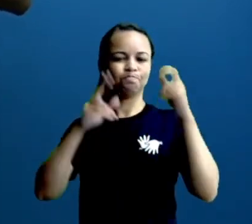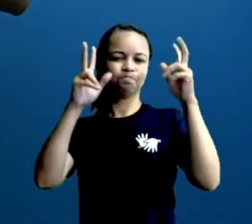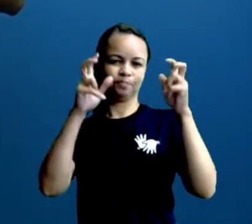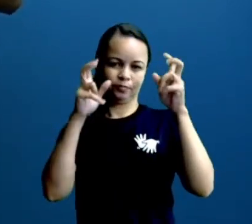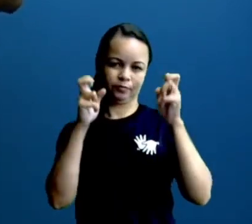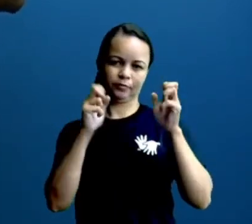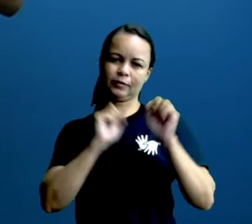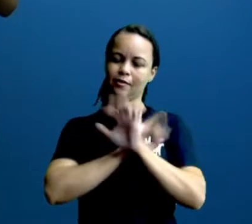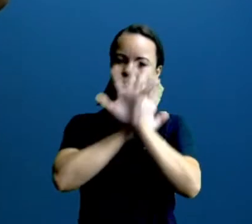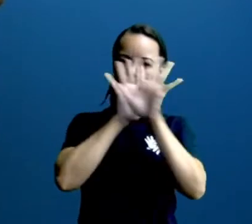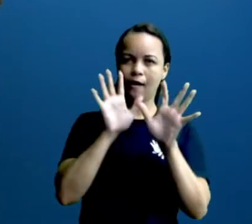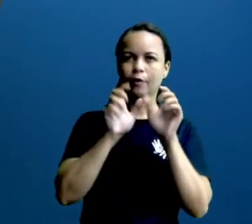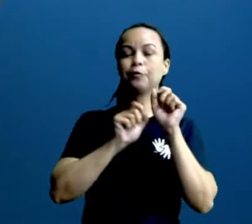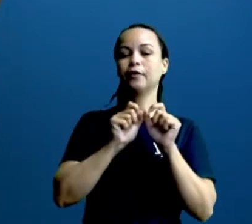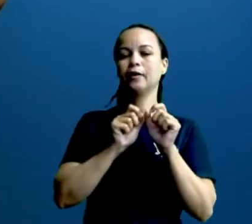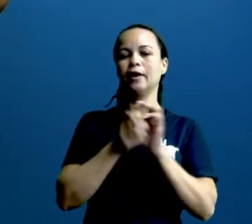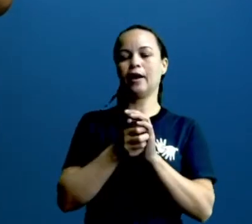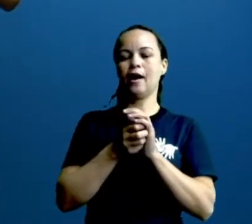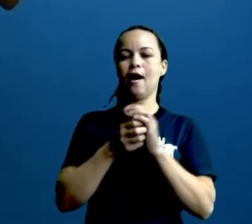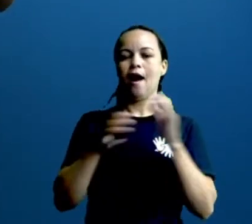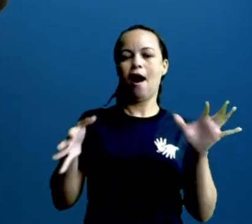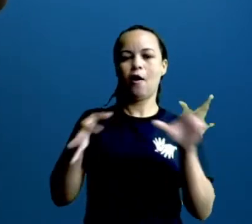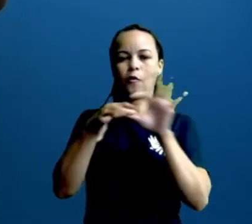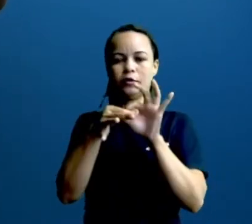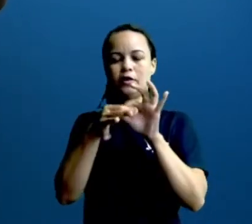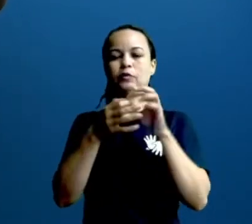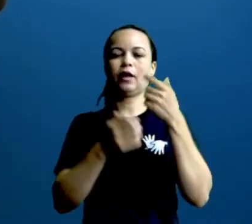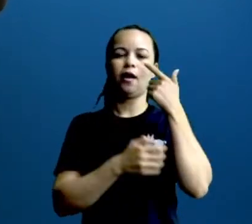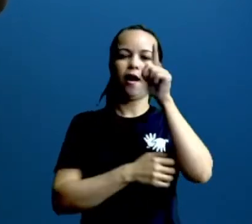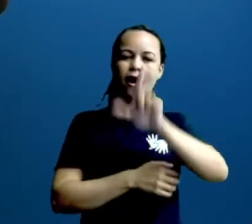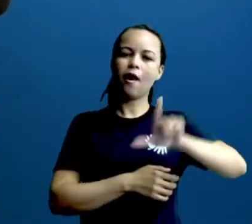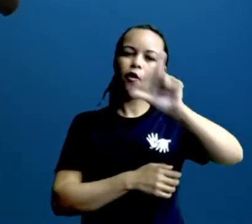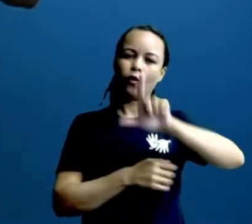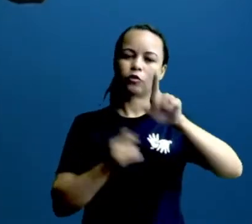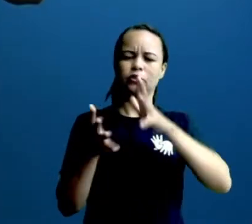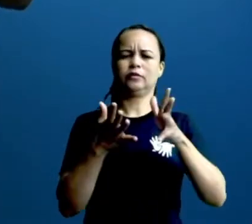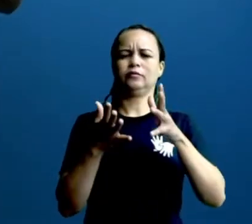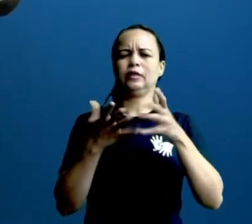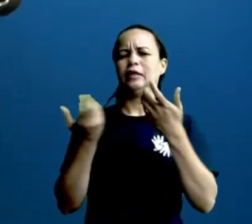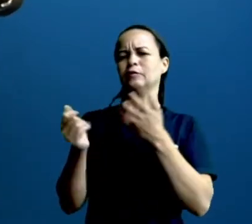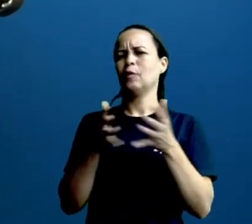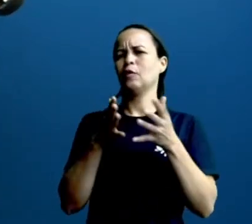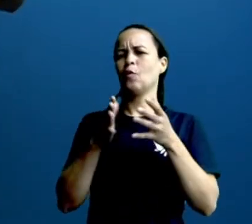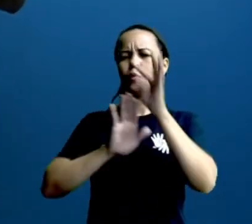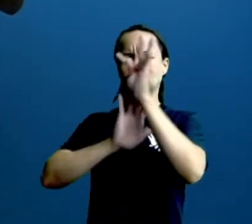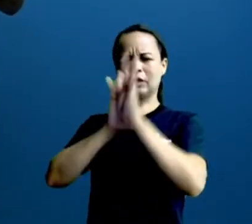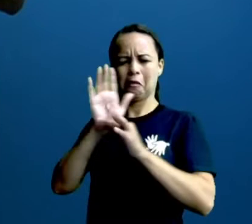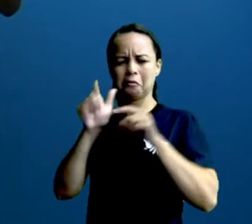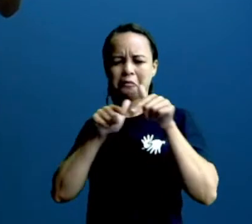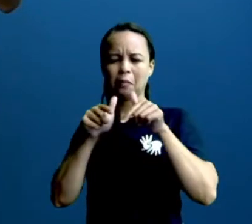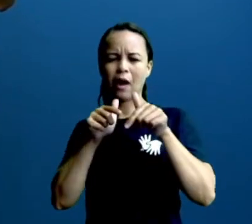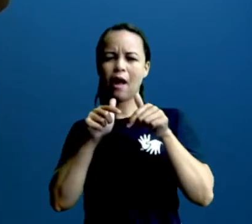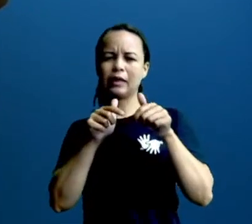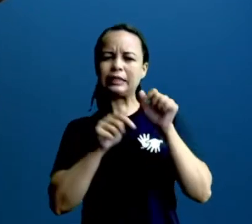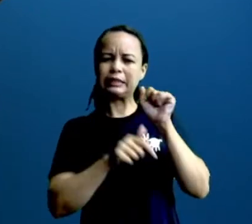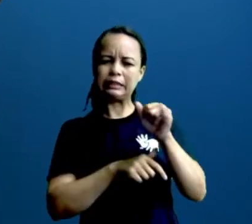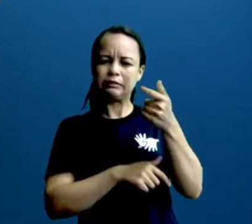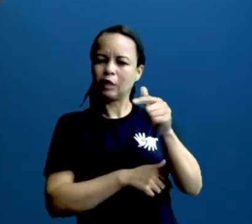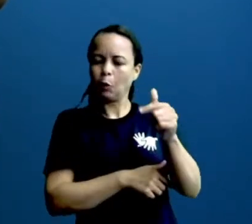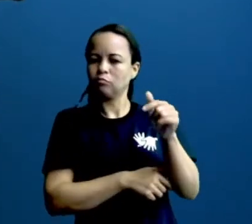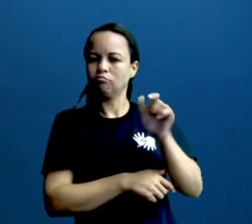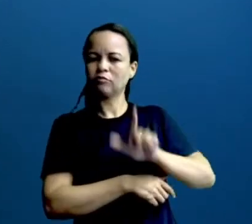claro, acompanhado de quê? Da lógica, porque a gente não pode trabalhar texto sem ter lógica. A gente não pode